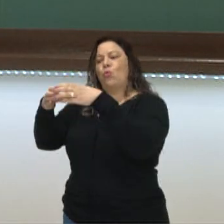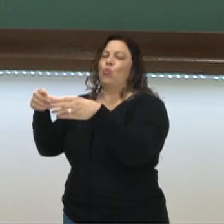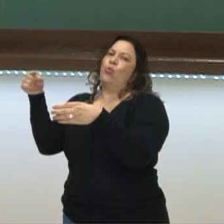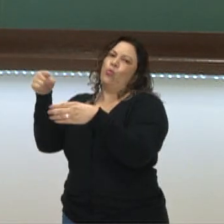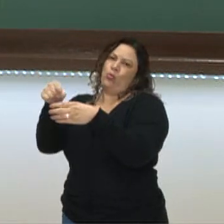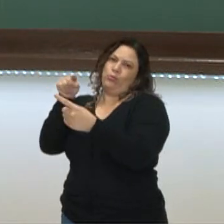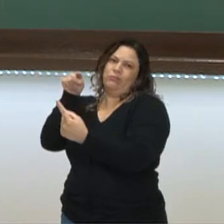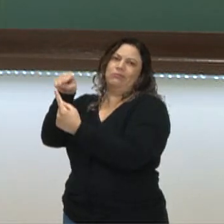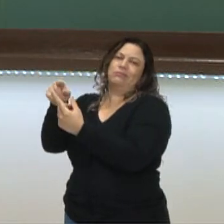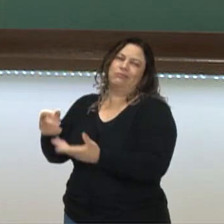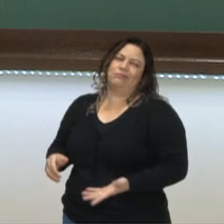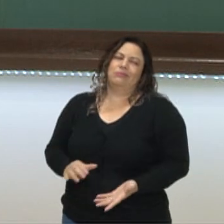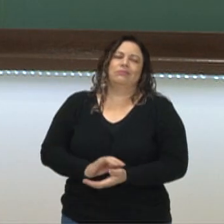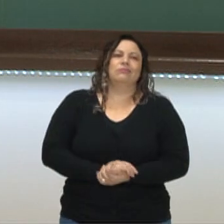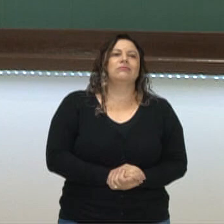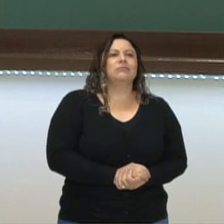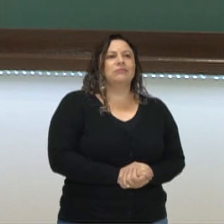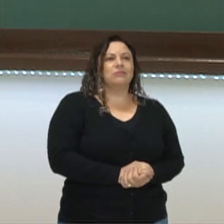bom?